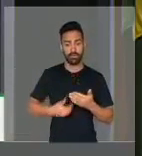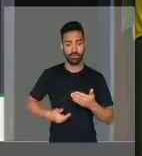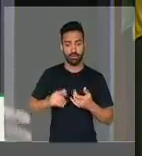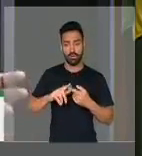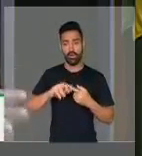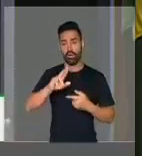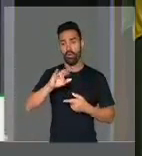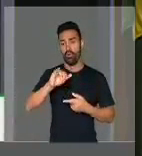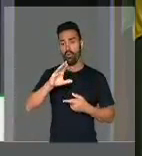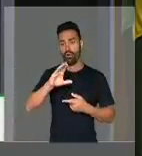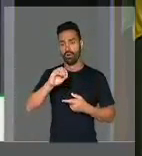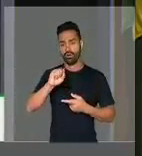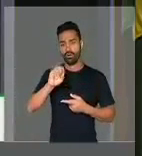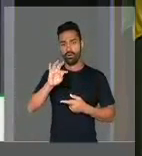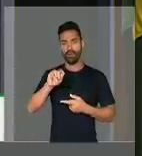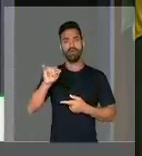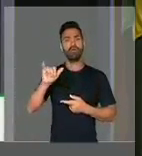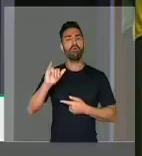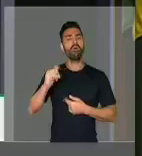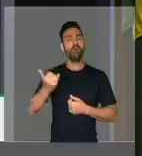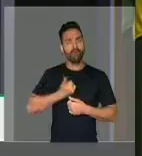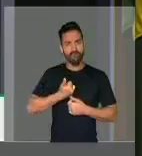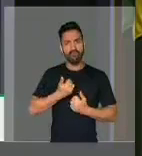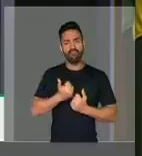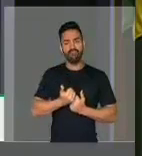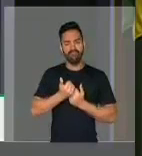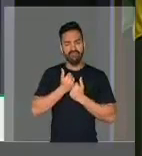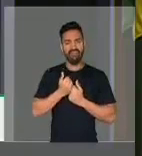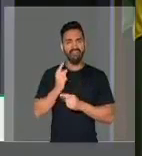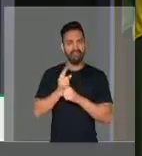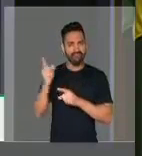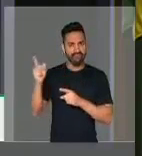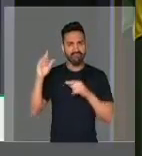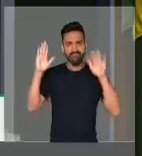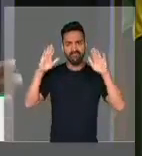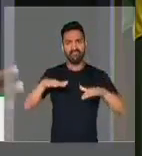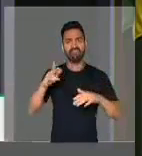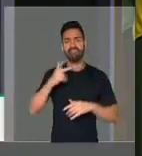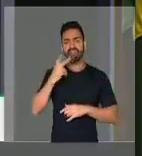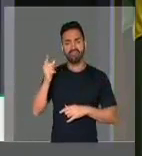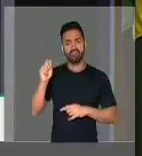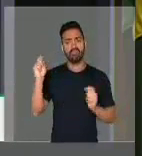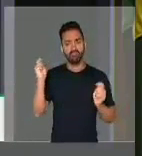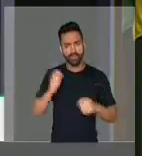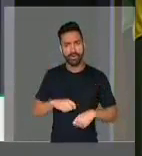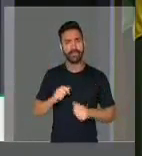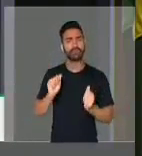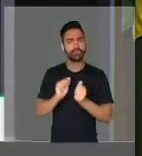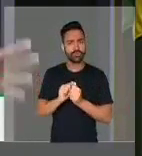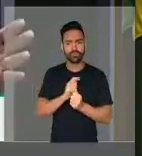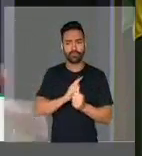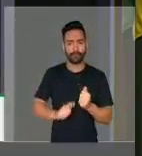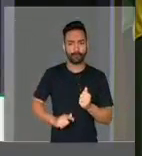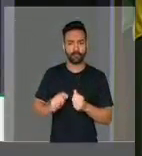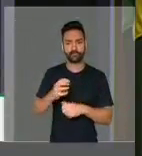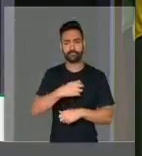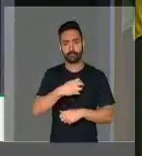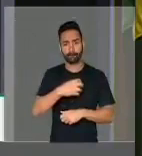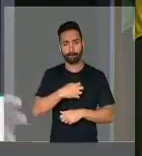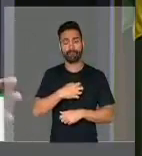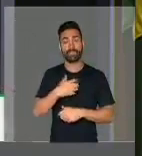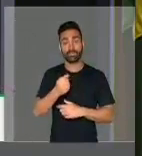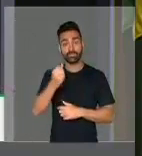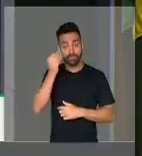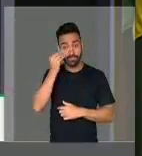Costa, que mandou, inclusive, dizer que está solidário, encontrei com ele agora no aeroporto, dizendo que pode contar com o governo da Bahia na busca de uma